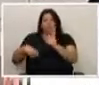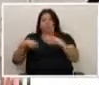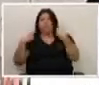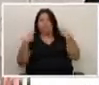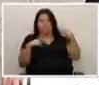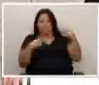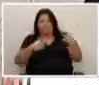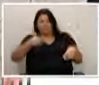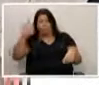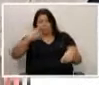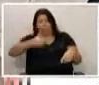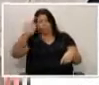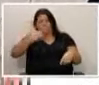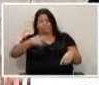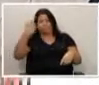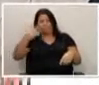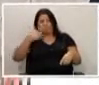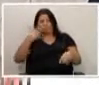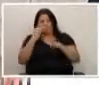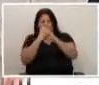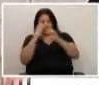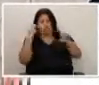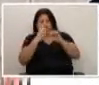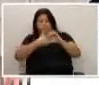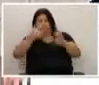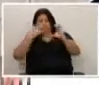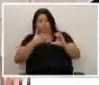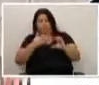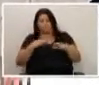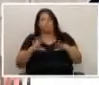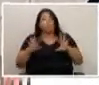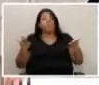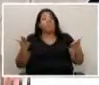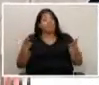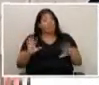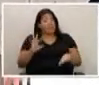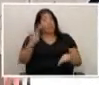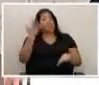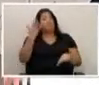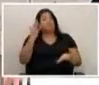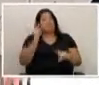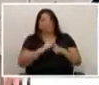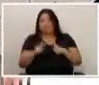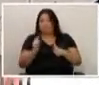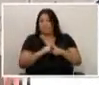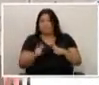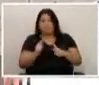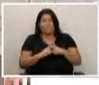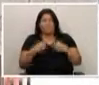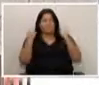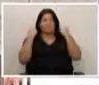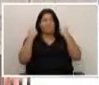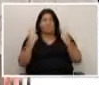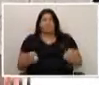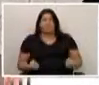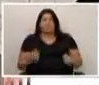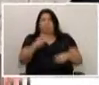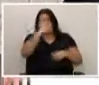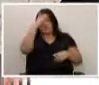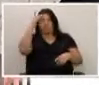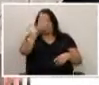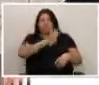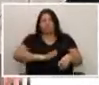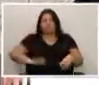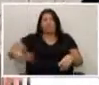teriam sido disparados no local, inclusive tiros de fuzil, o que ocasionou um clima muito pesado em toda a população de São Paulo, em